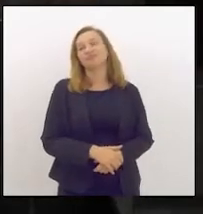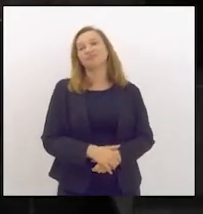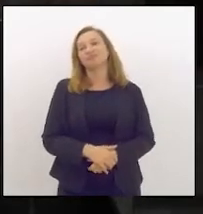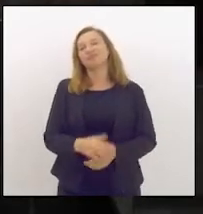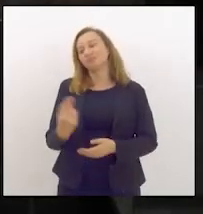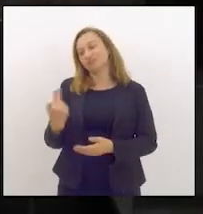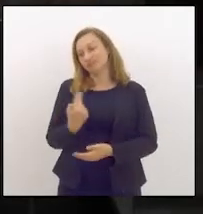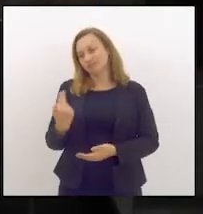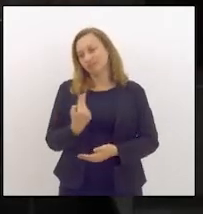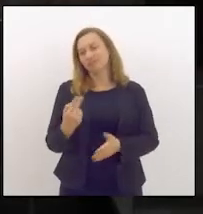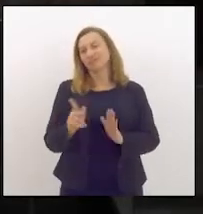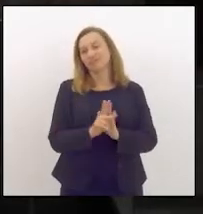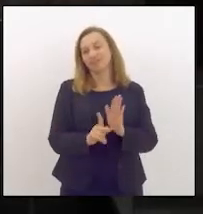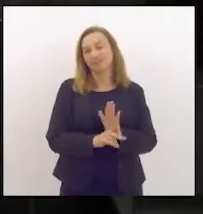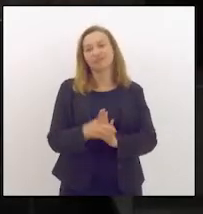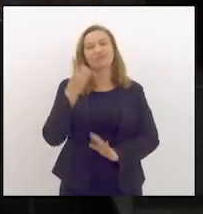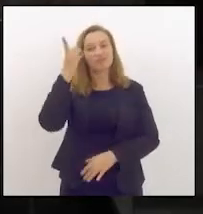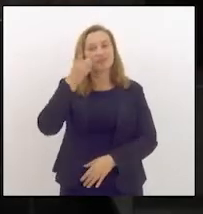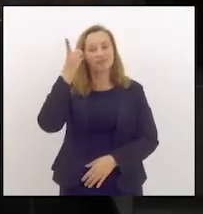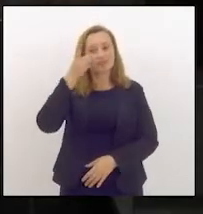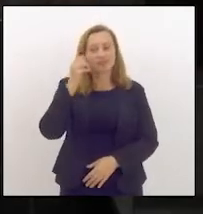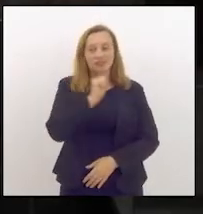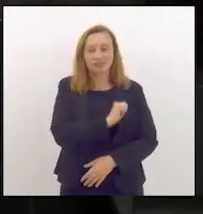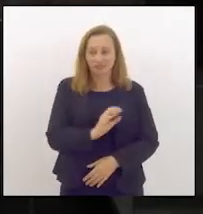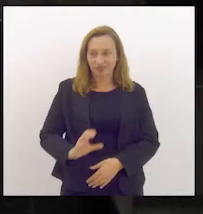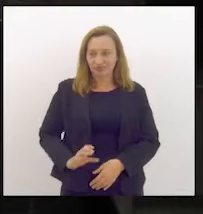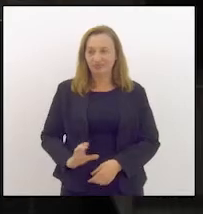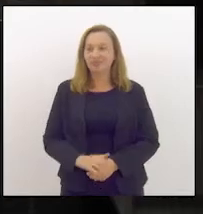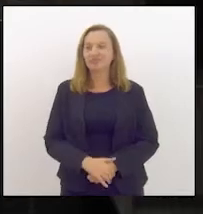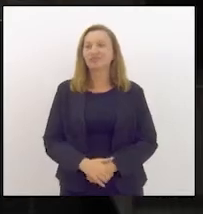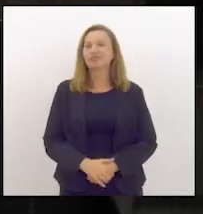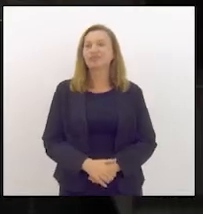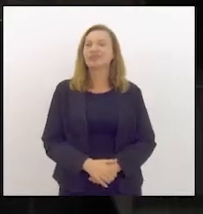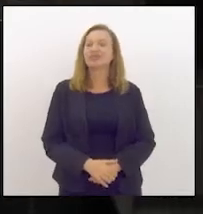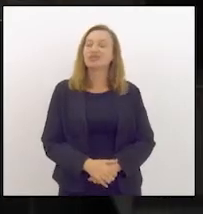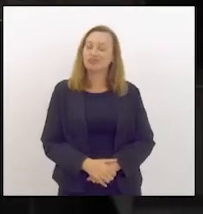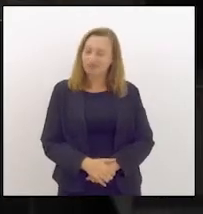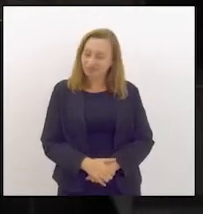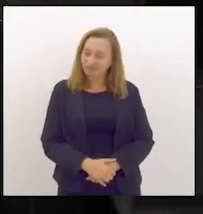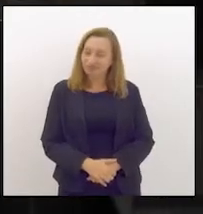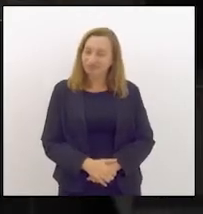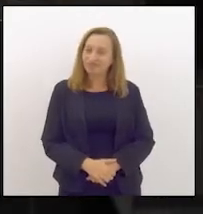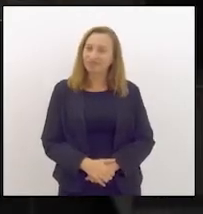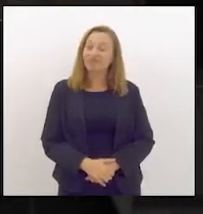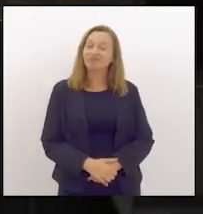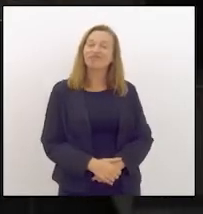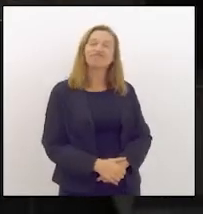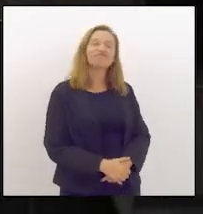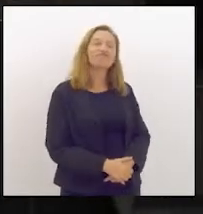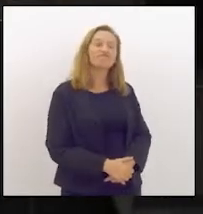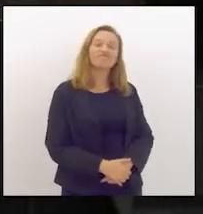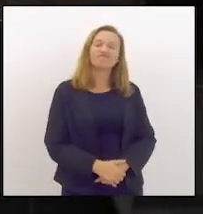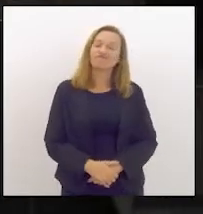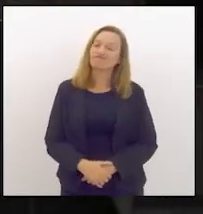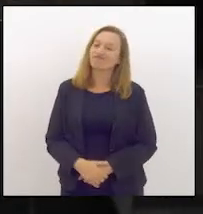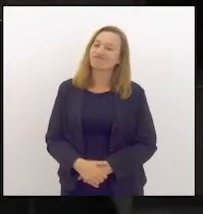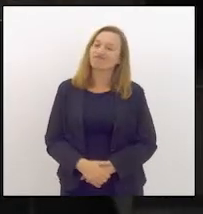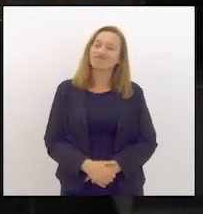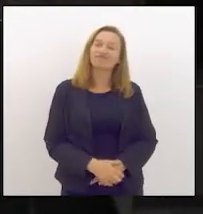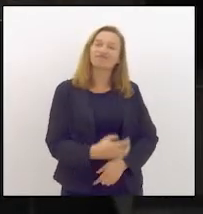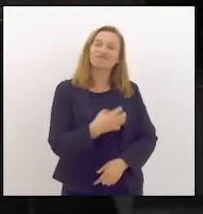coautores do projeto do deputado André Ceciliano um e fica aqui as nossas